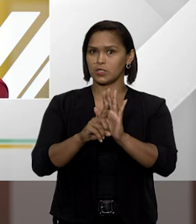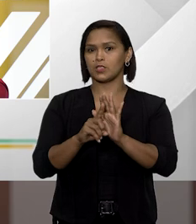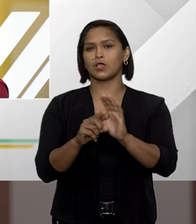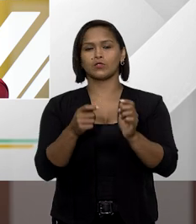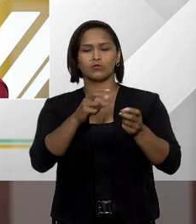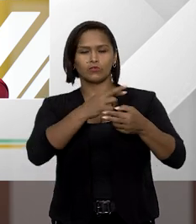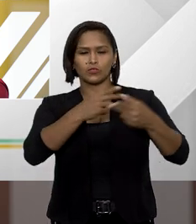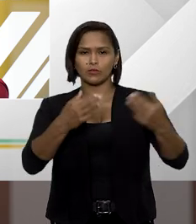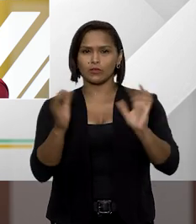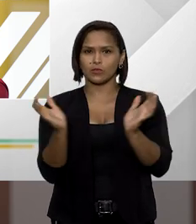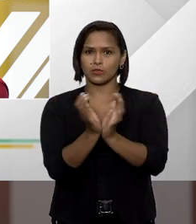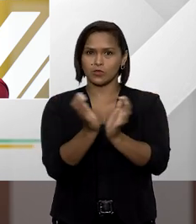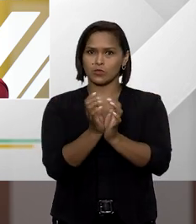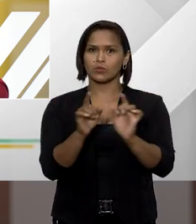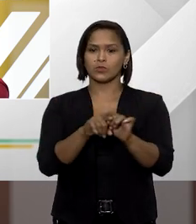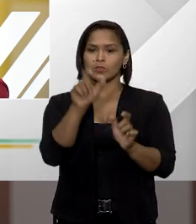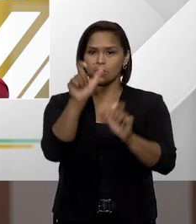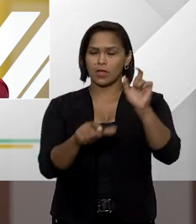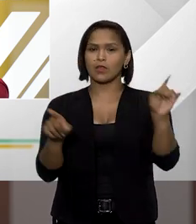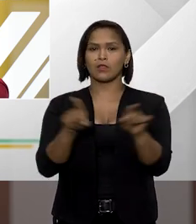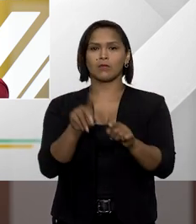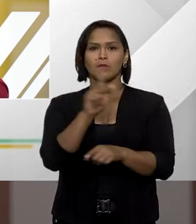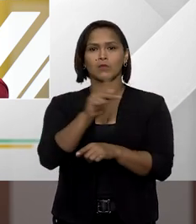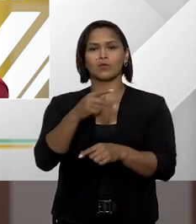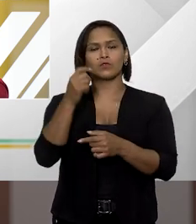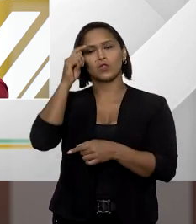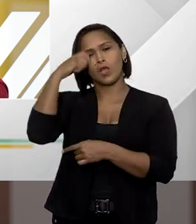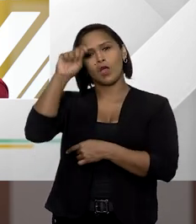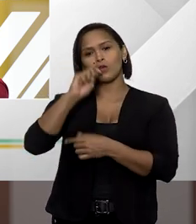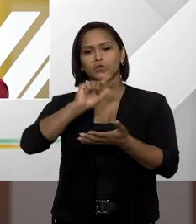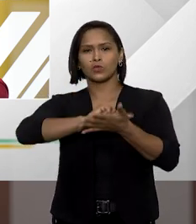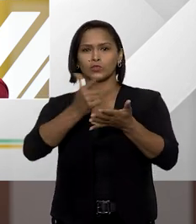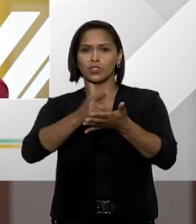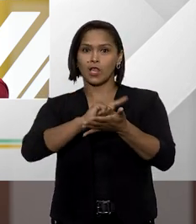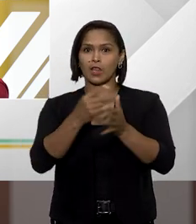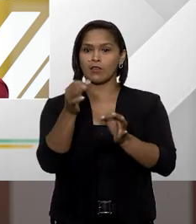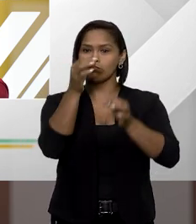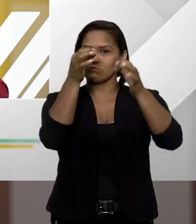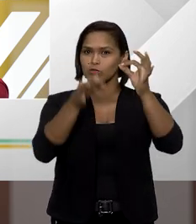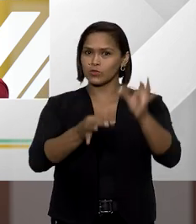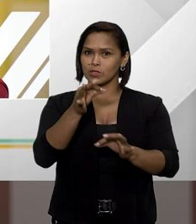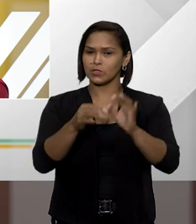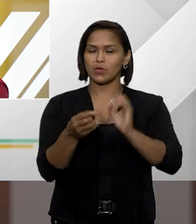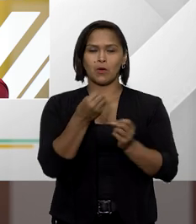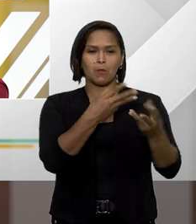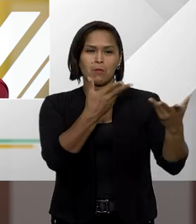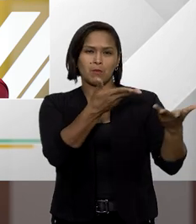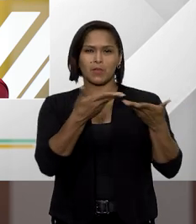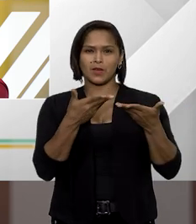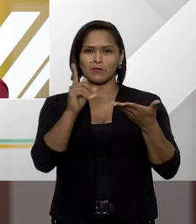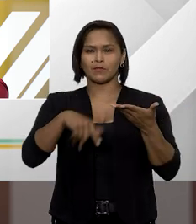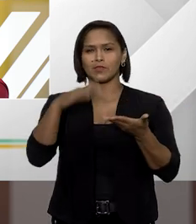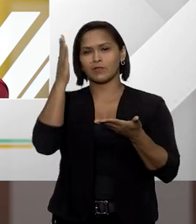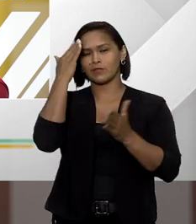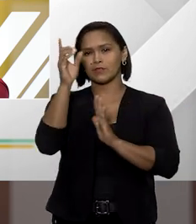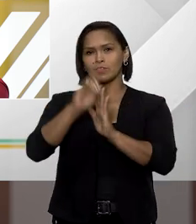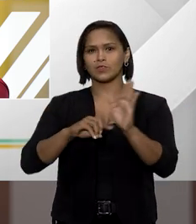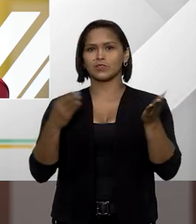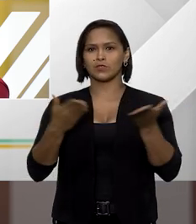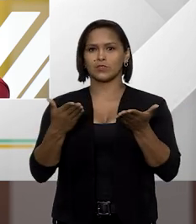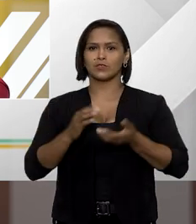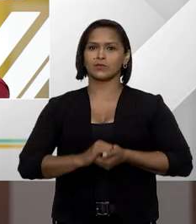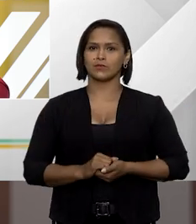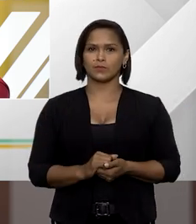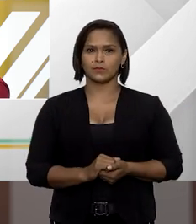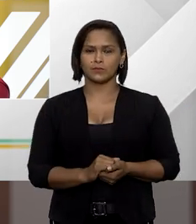Direitos Difusos e Coletivos. Ele também é professor e autor de obras jurídicas. Seja muito bem-vindo ao Entender Direito de hoje, professor